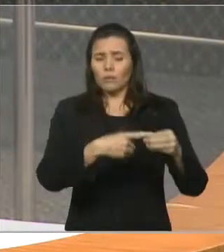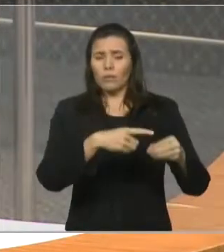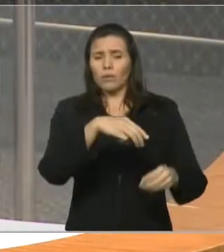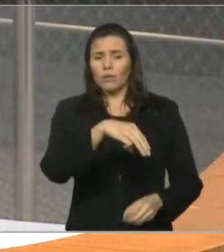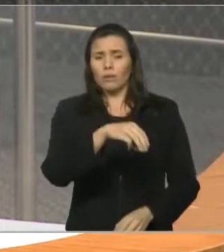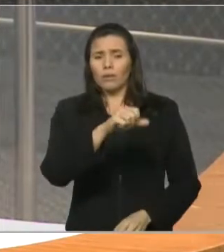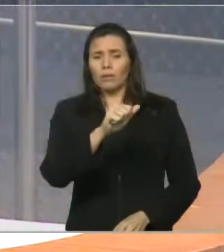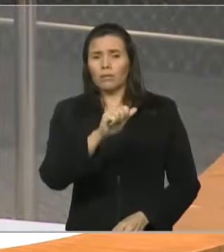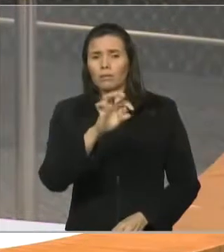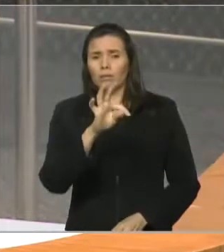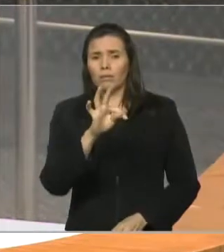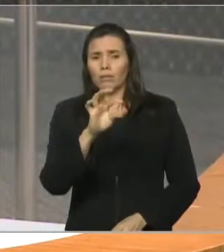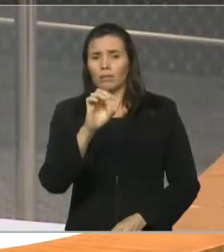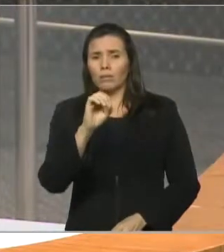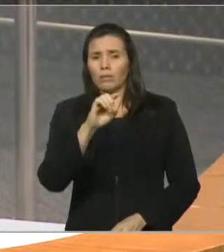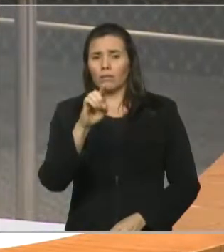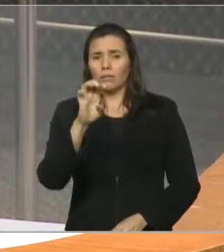reunião